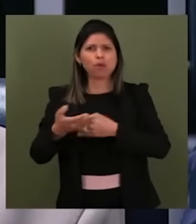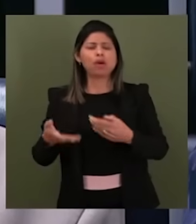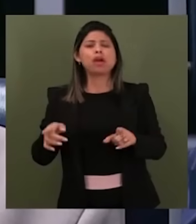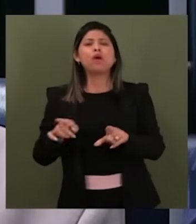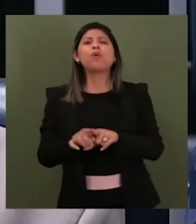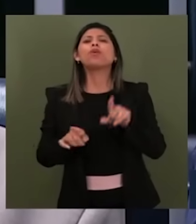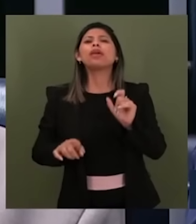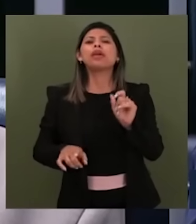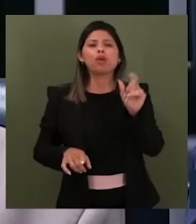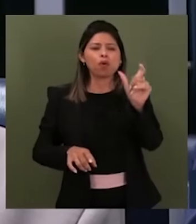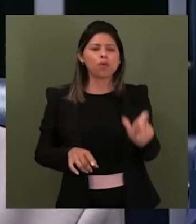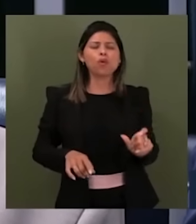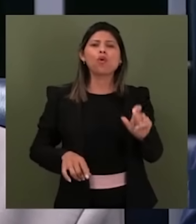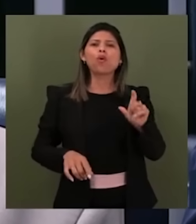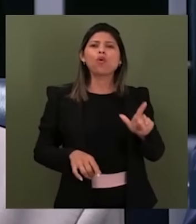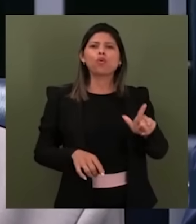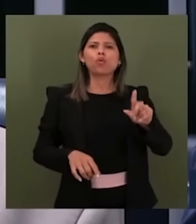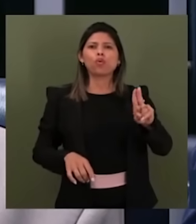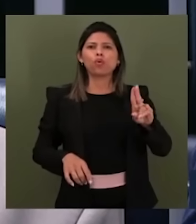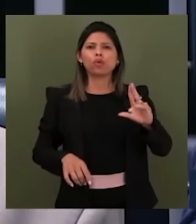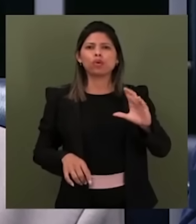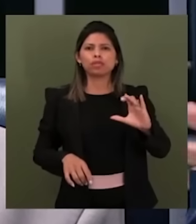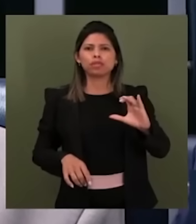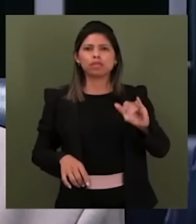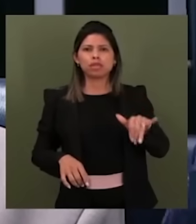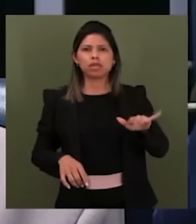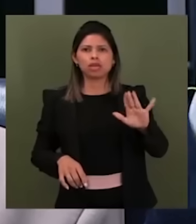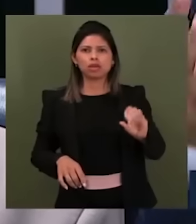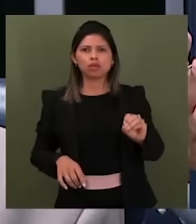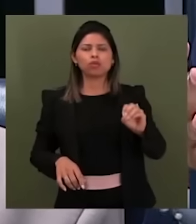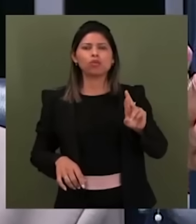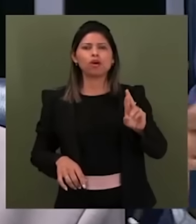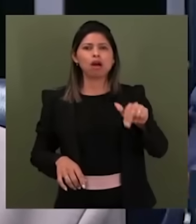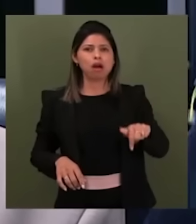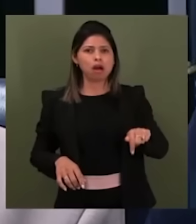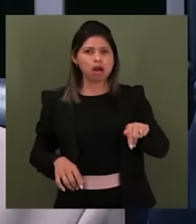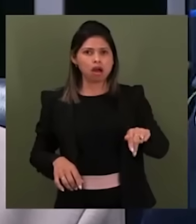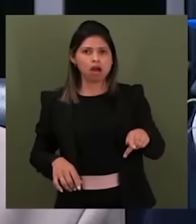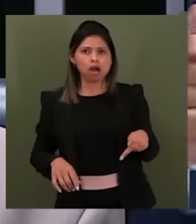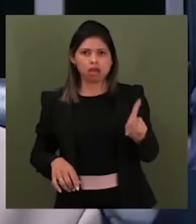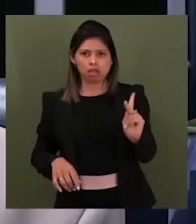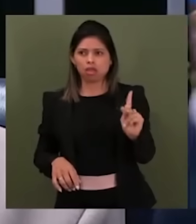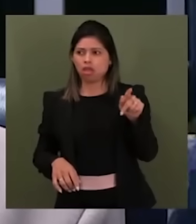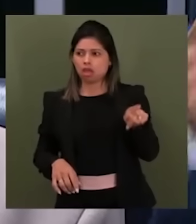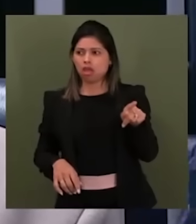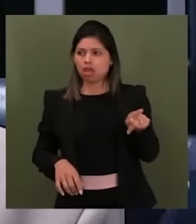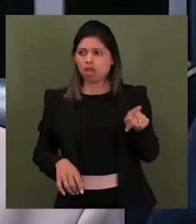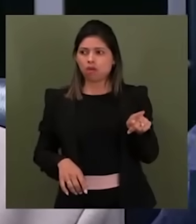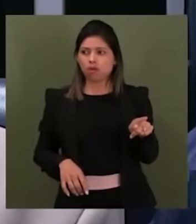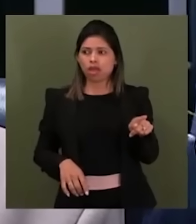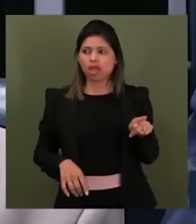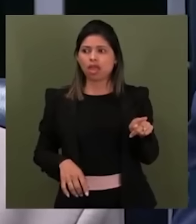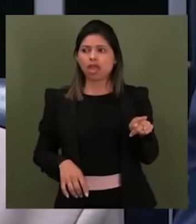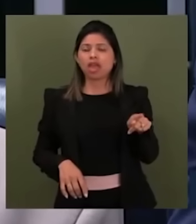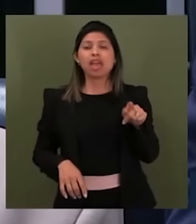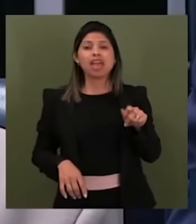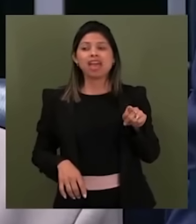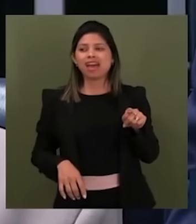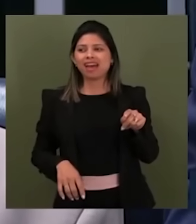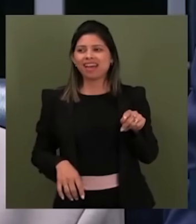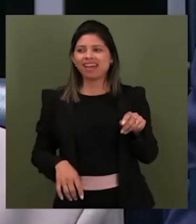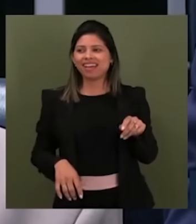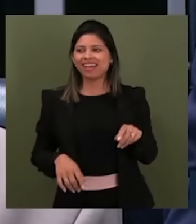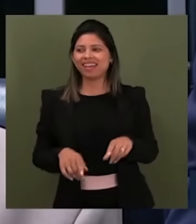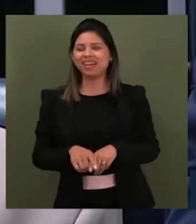um exemplo. As contas dele, mais de 10 milhões de seguidores, até hoje, sem nenhum motivo, estão bloqueadas.